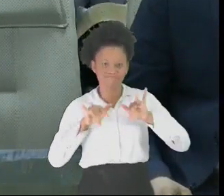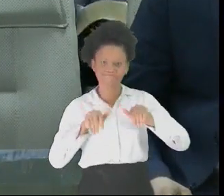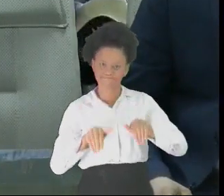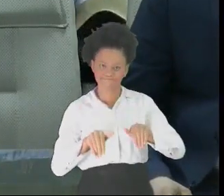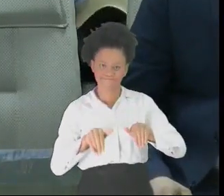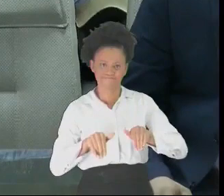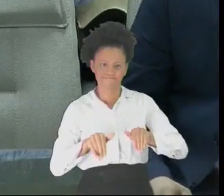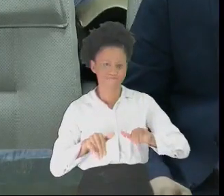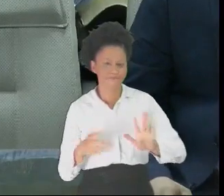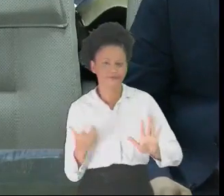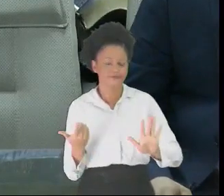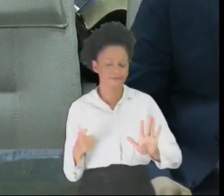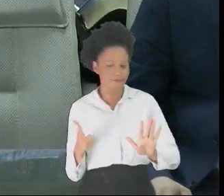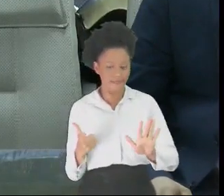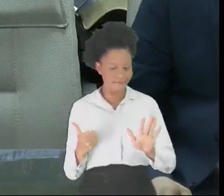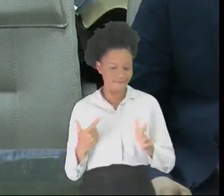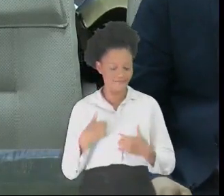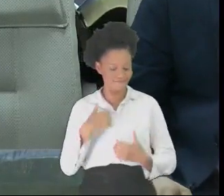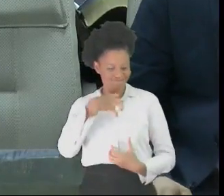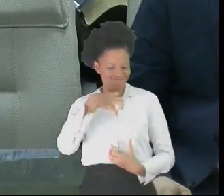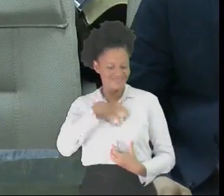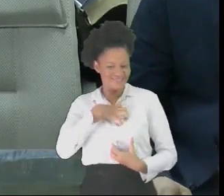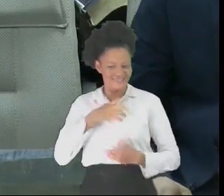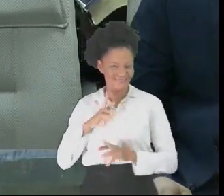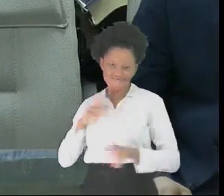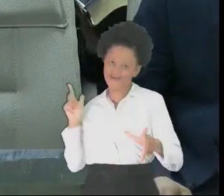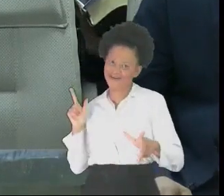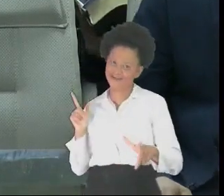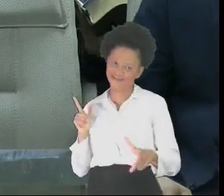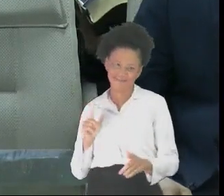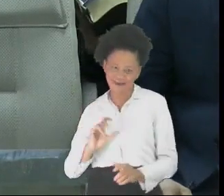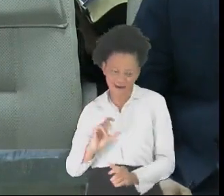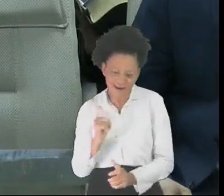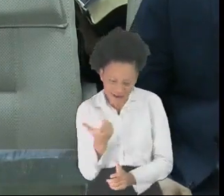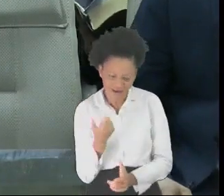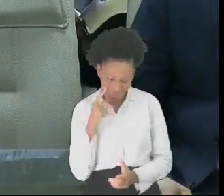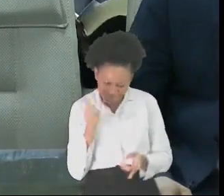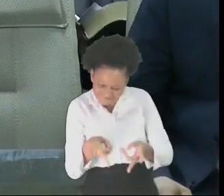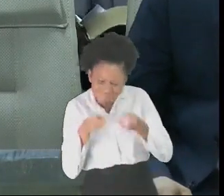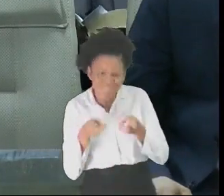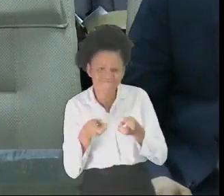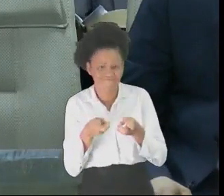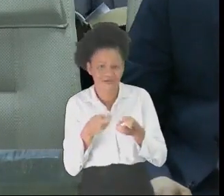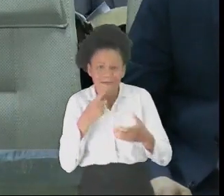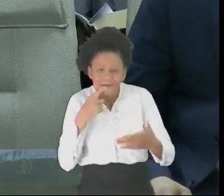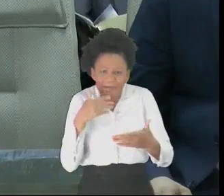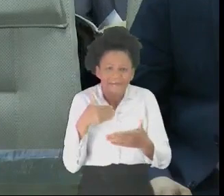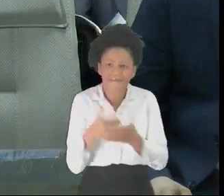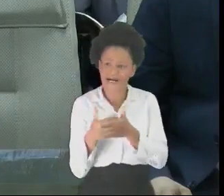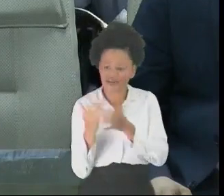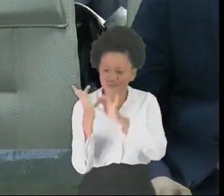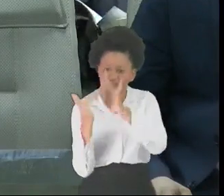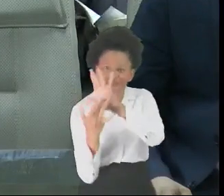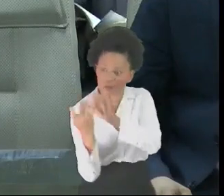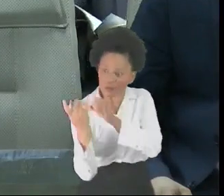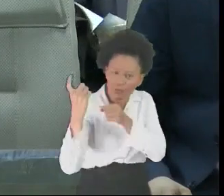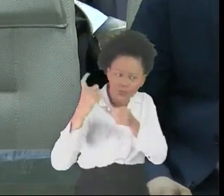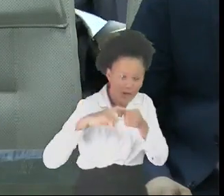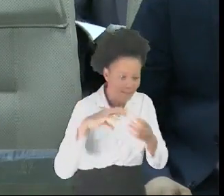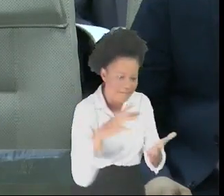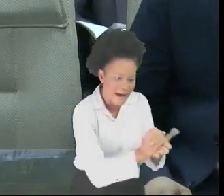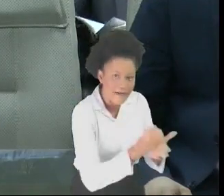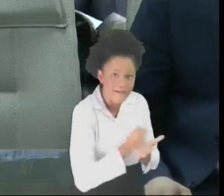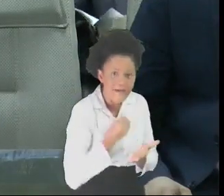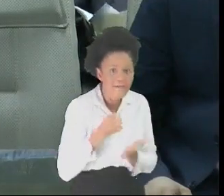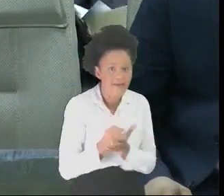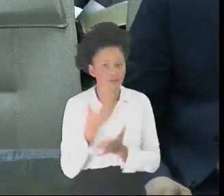Não tem como não estar. Nós estamos pertinho da volta do Senhor.